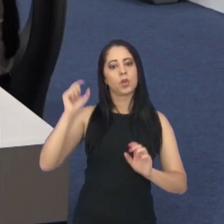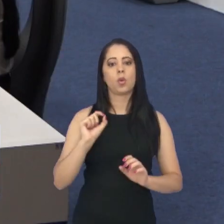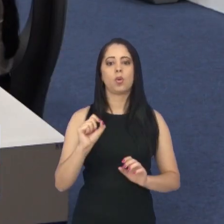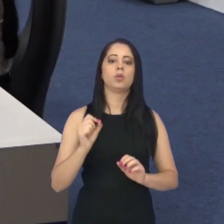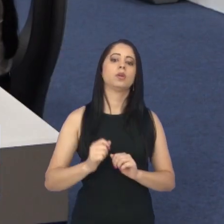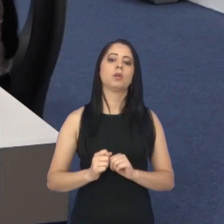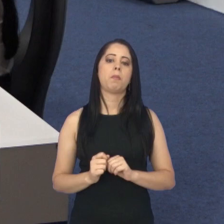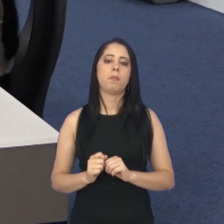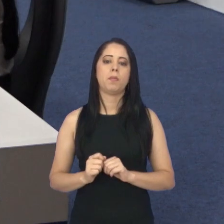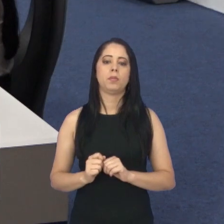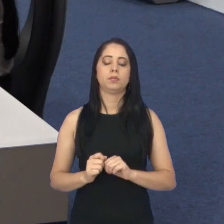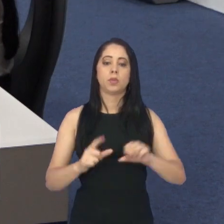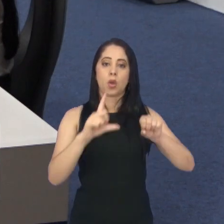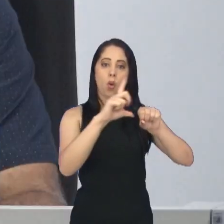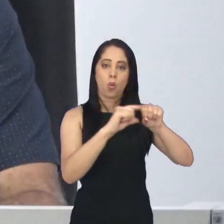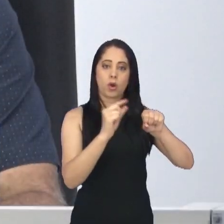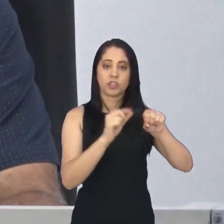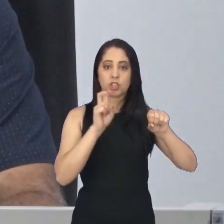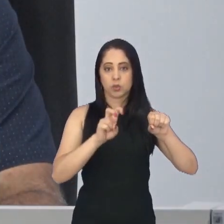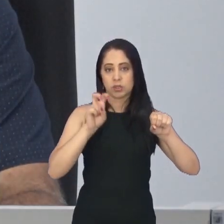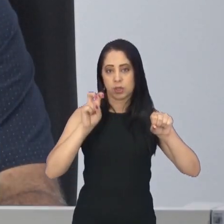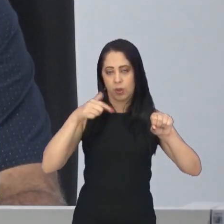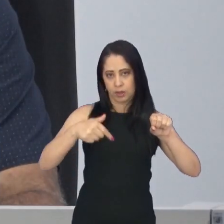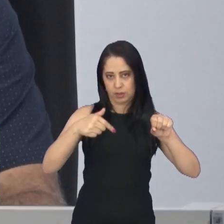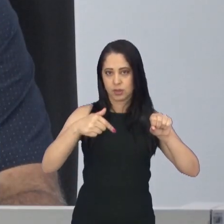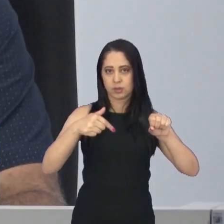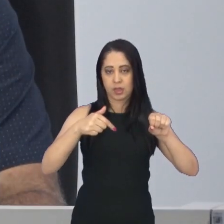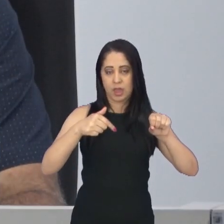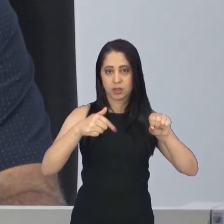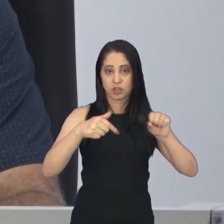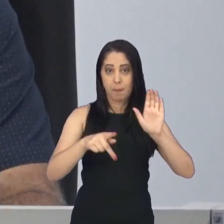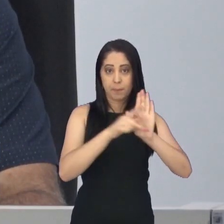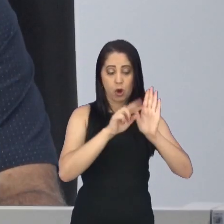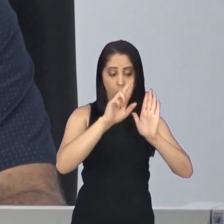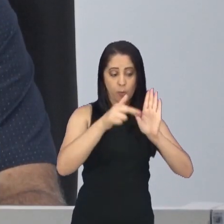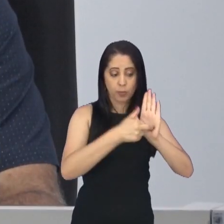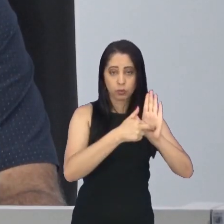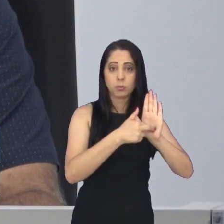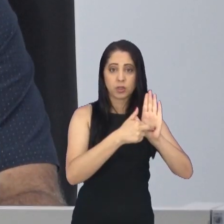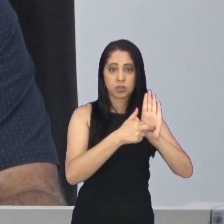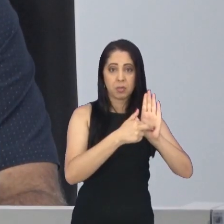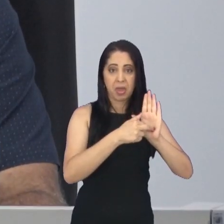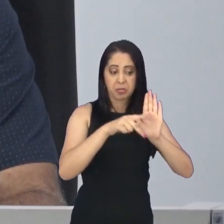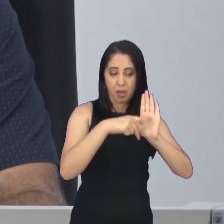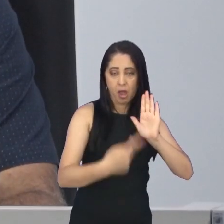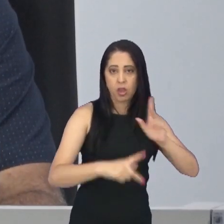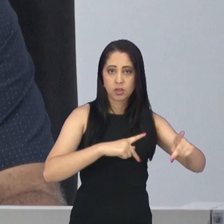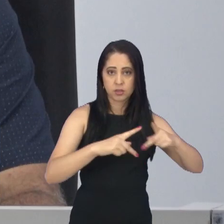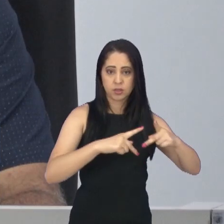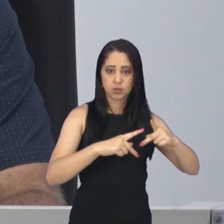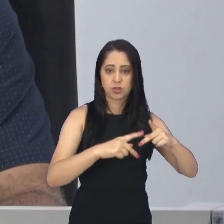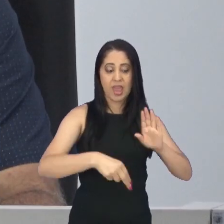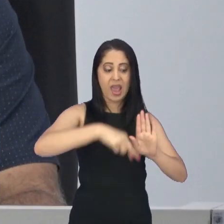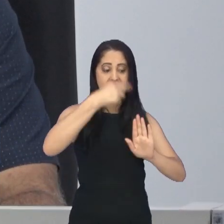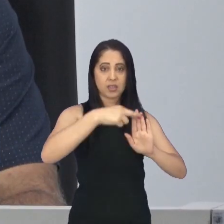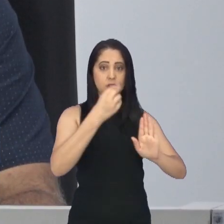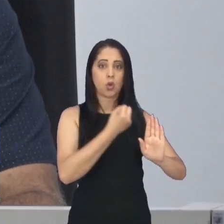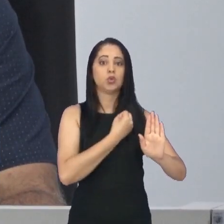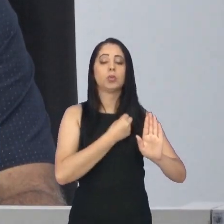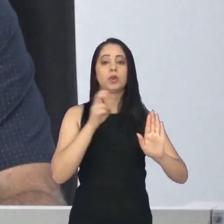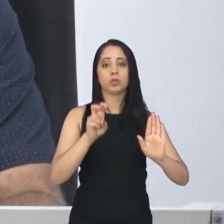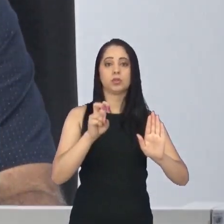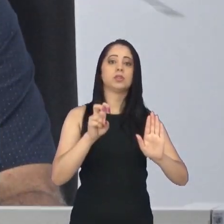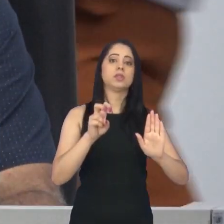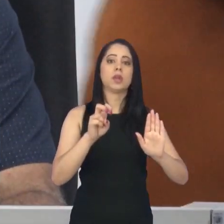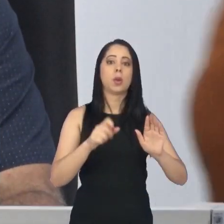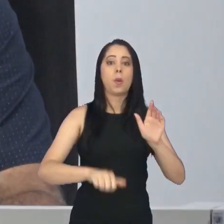sobre a alteração do artigo 57 do Regimento Interno da Câmara Municipal de São José dos Campos. Resolução número 5, de 1º de dezembro